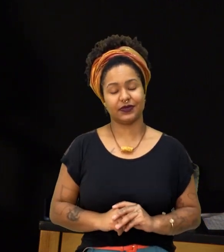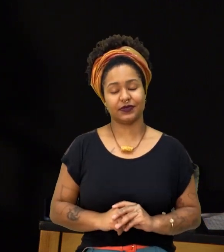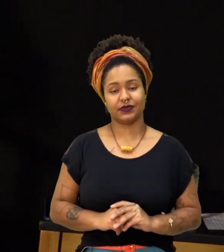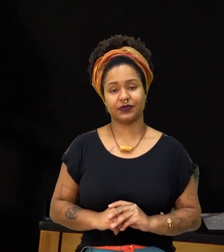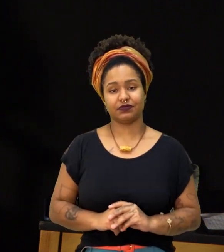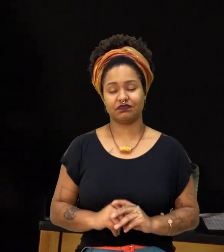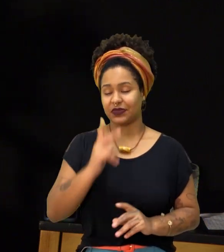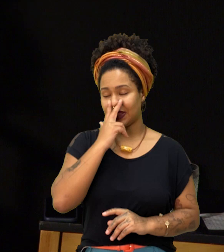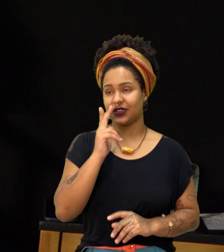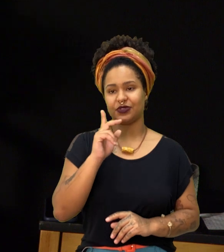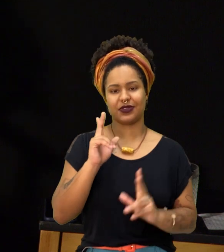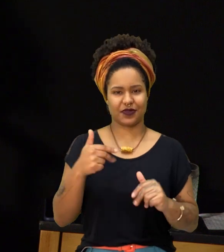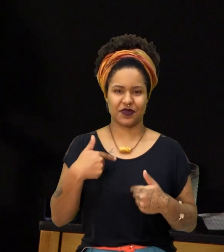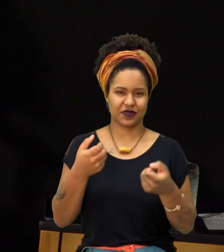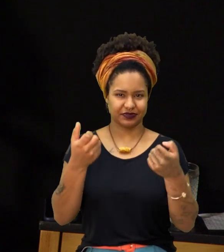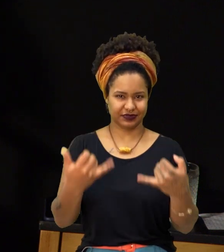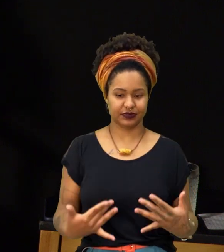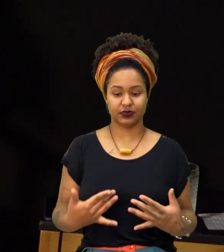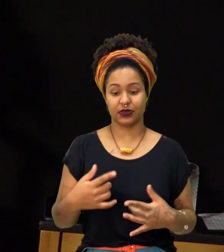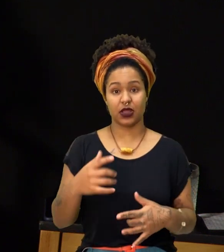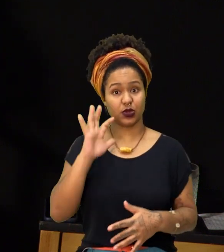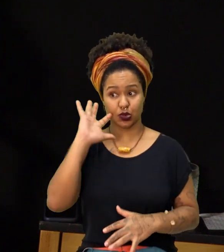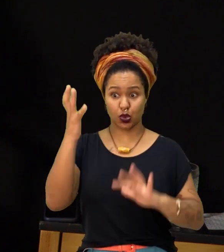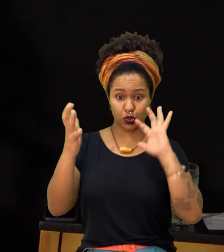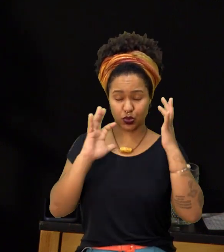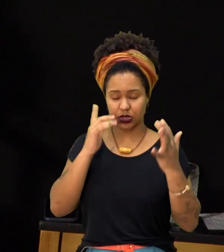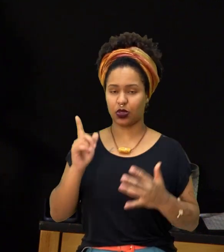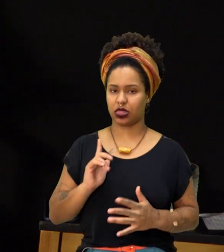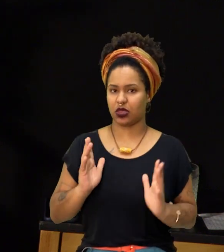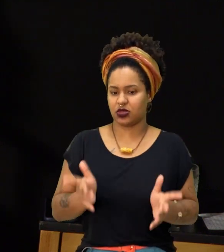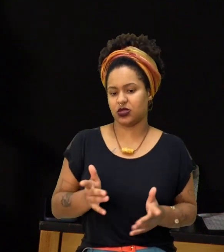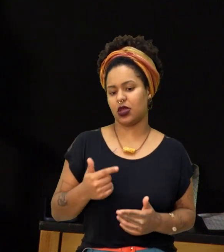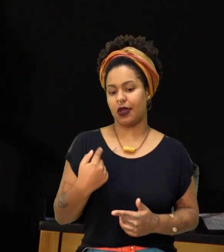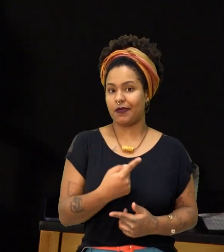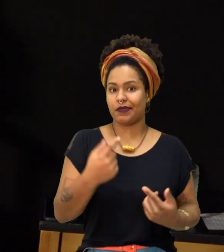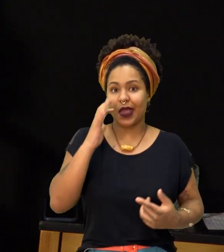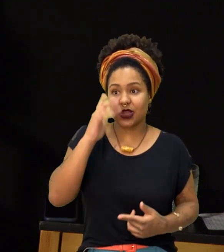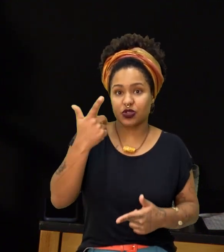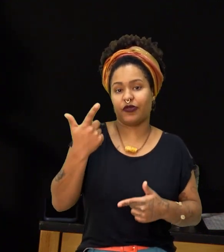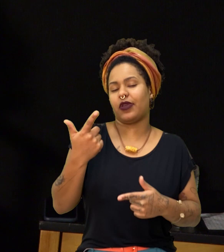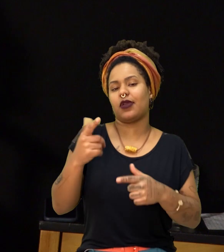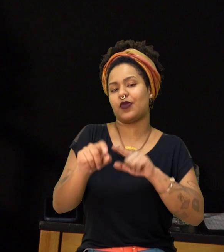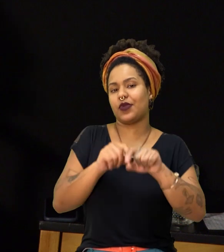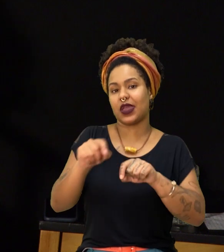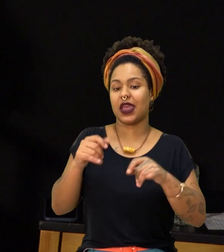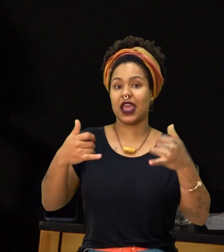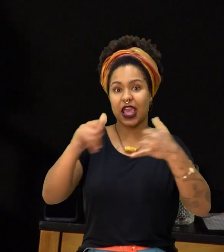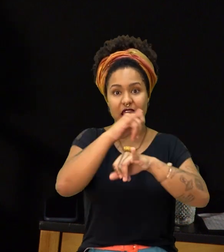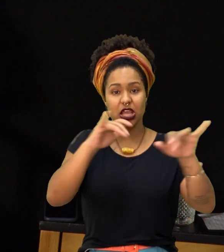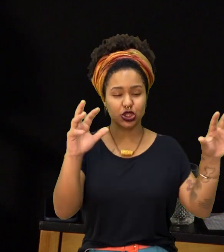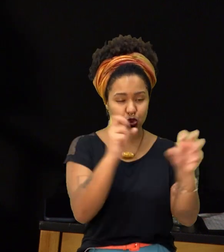eu acho que, como eu disse, quer dizer, as soluções já estão à vista, não precisamos resolver a questão de energia escura,